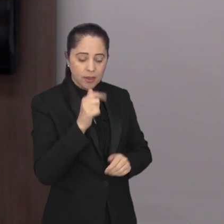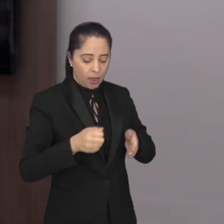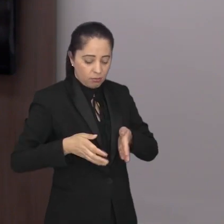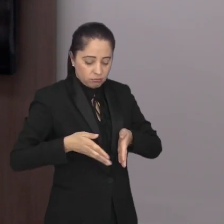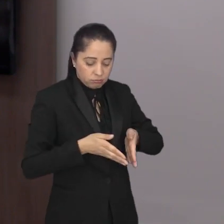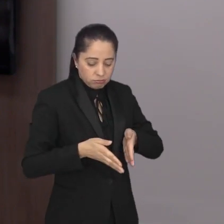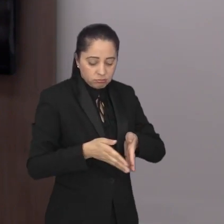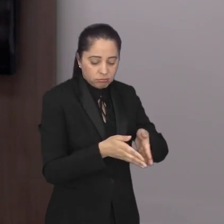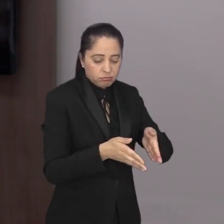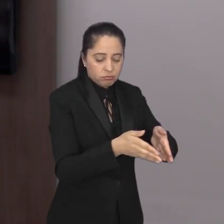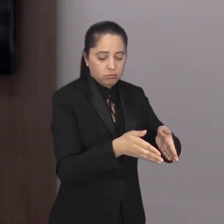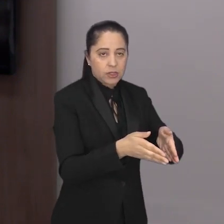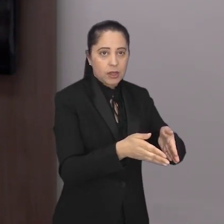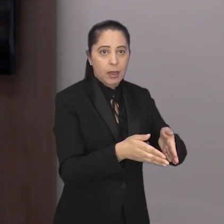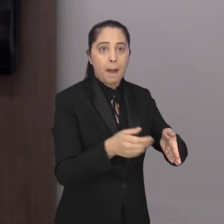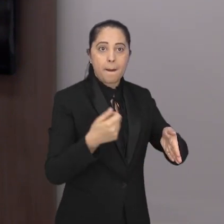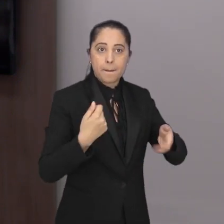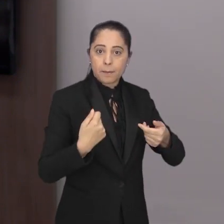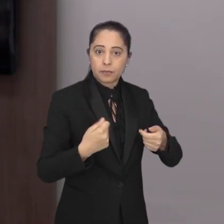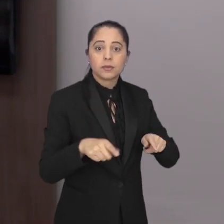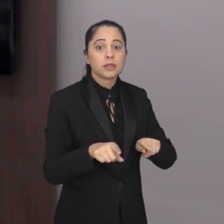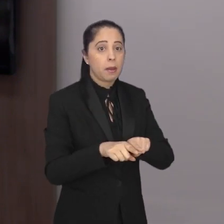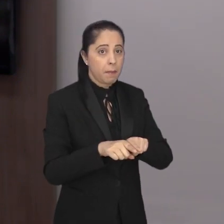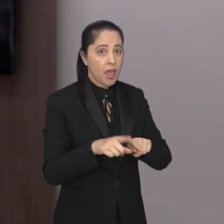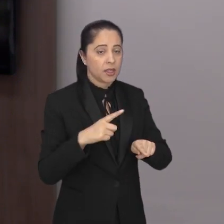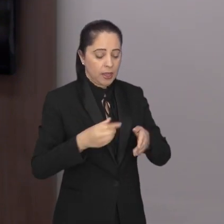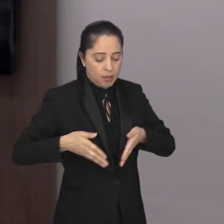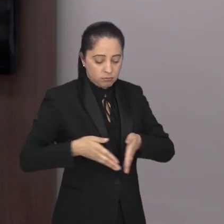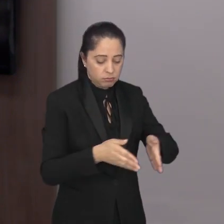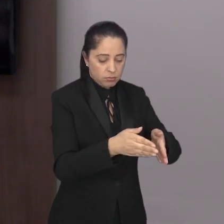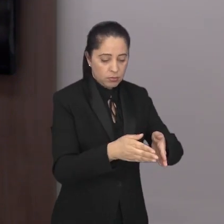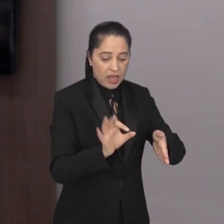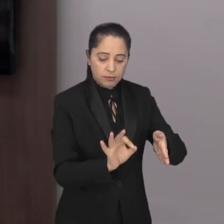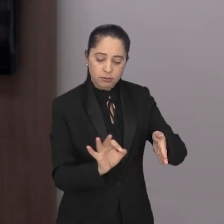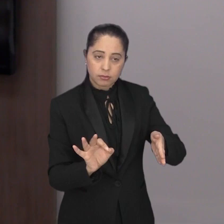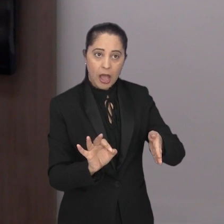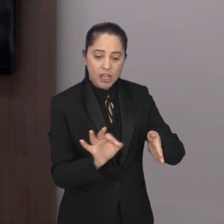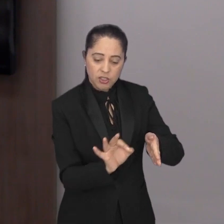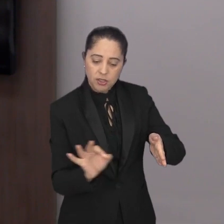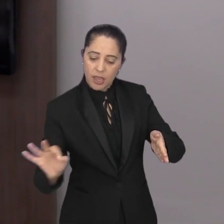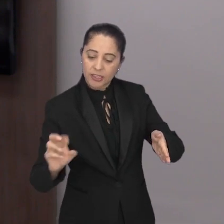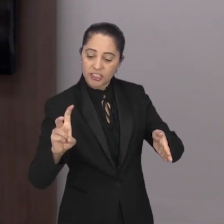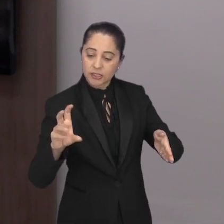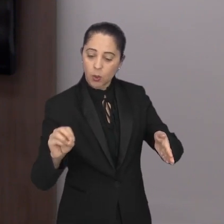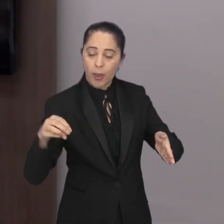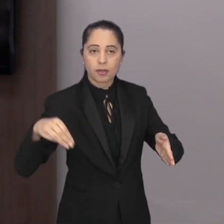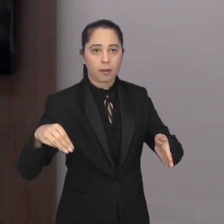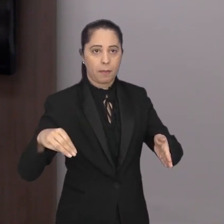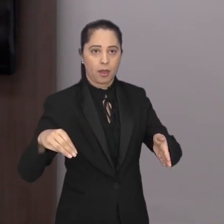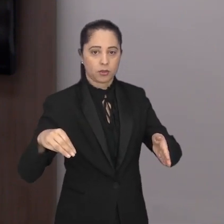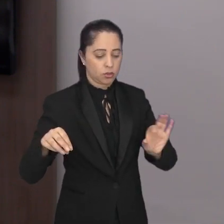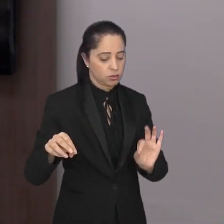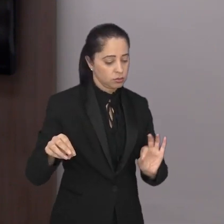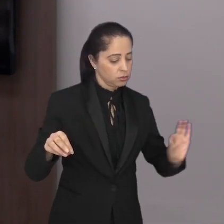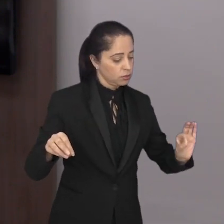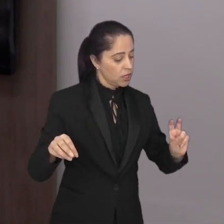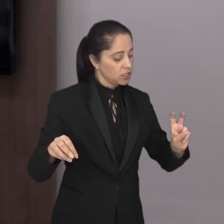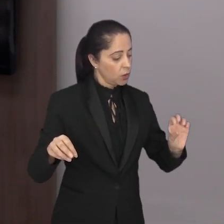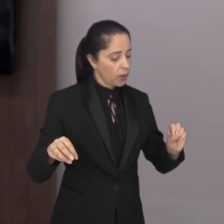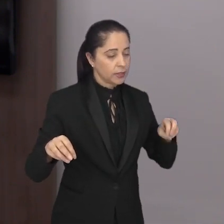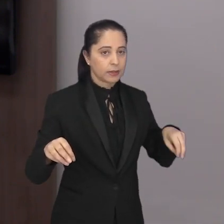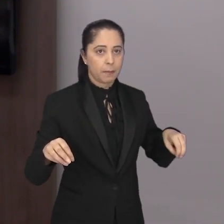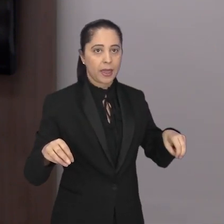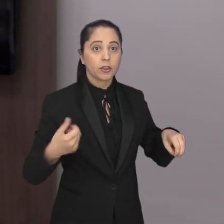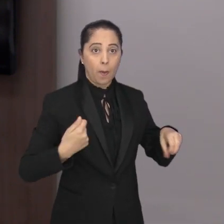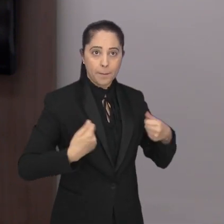tem uma área de preservação a ele associada nas nascentes nós temos um raio de 50 metros que deveria ter vegetação natural região de